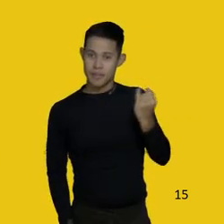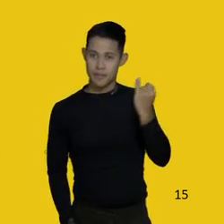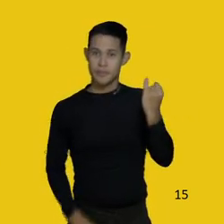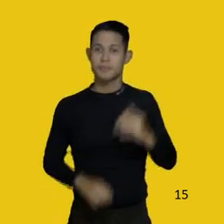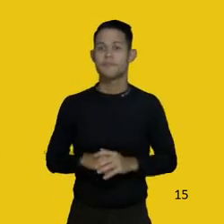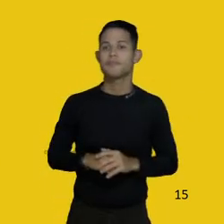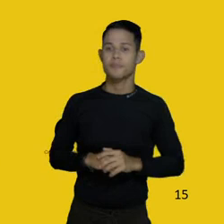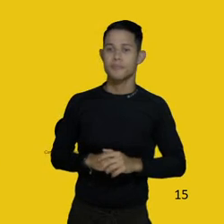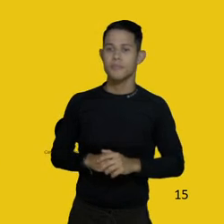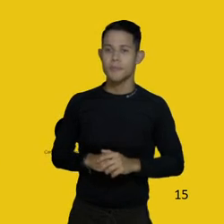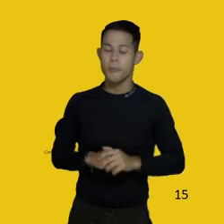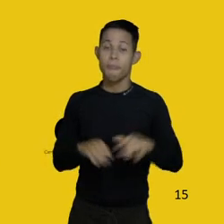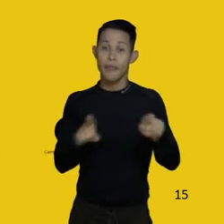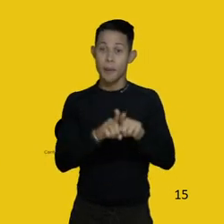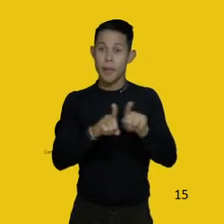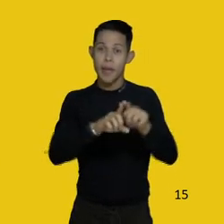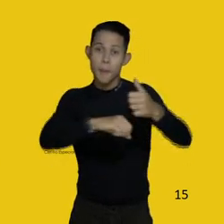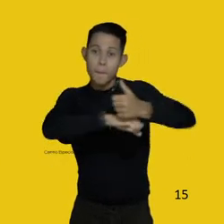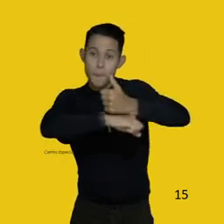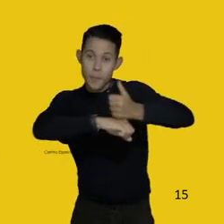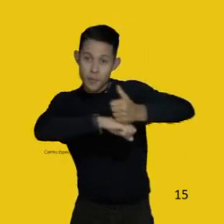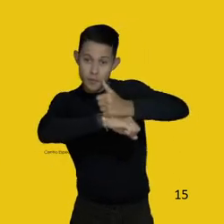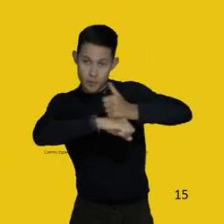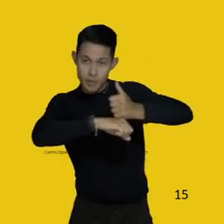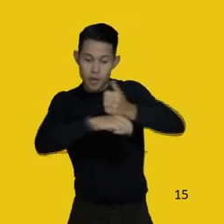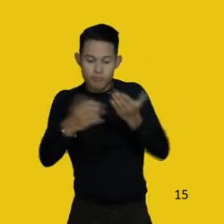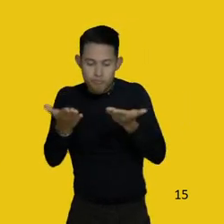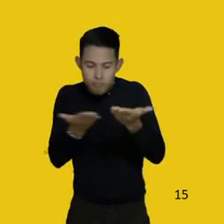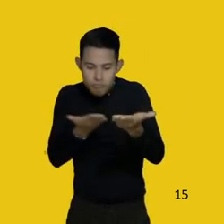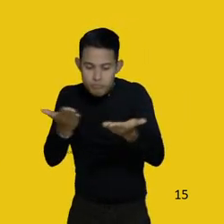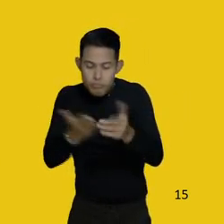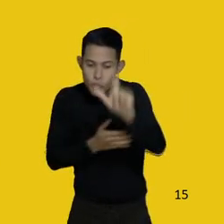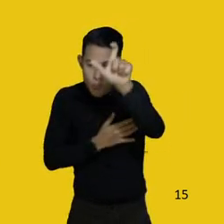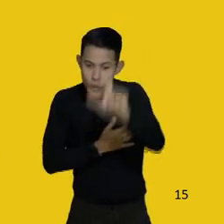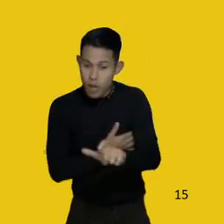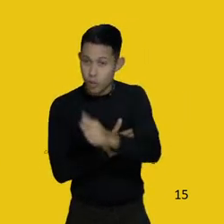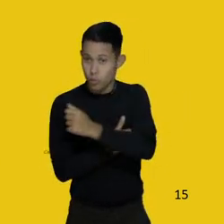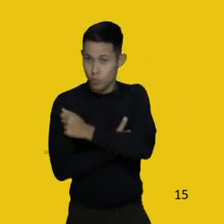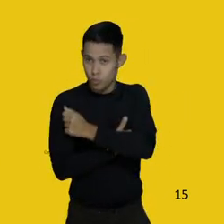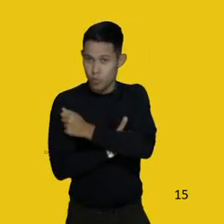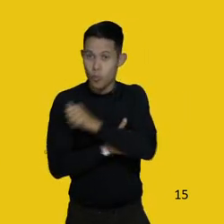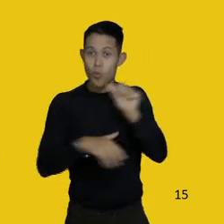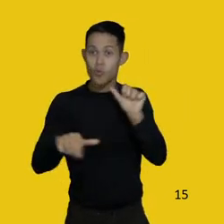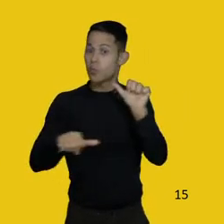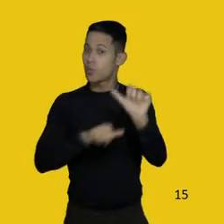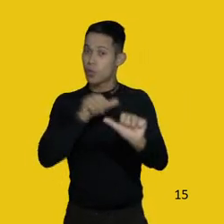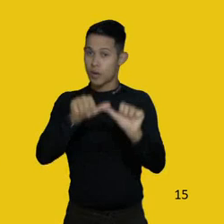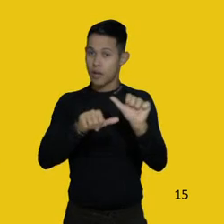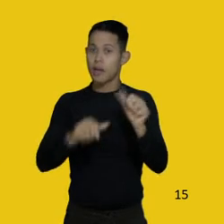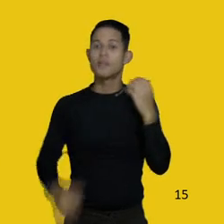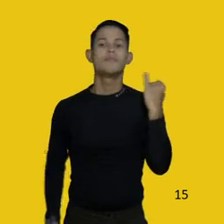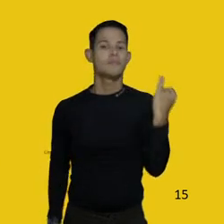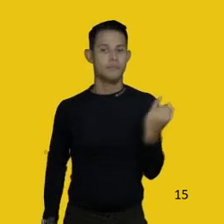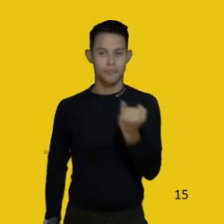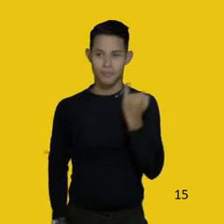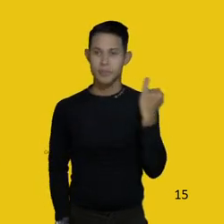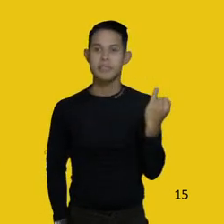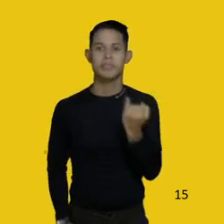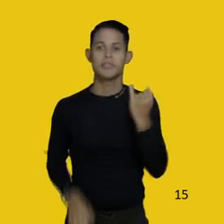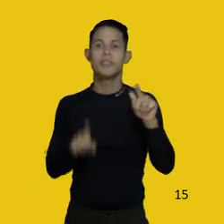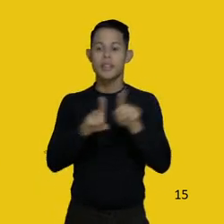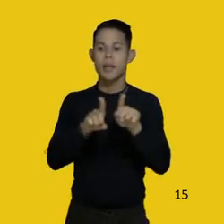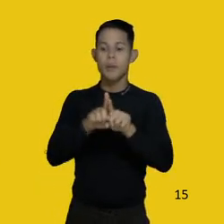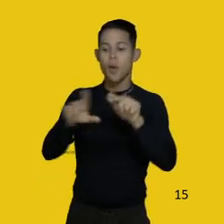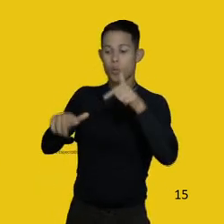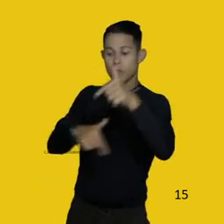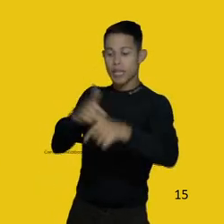a com o profissional que atende o seu aluninho isso é muito importante e muito ã direcionar o trabalho em